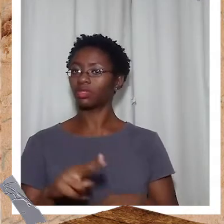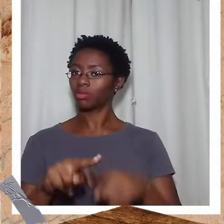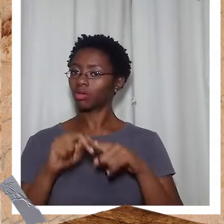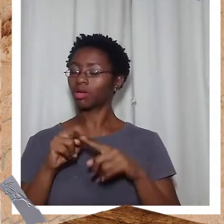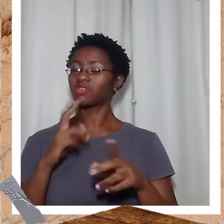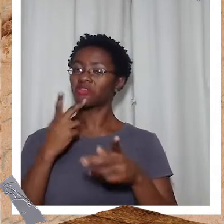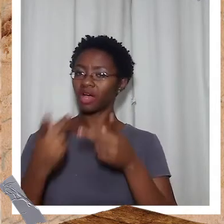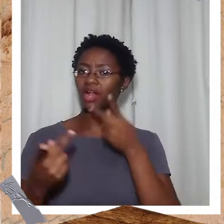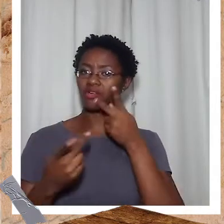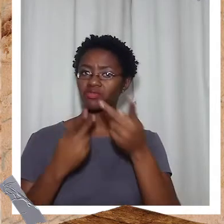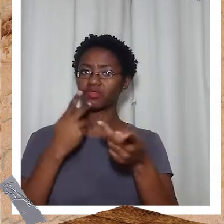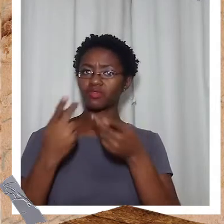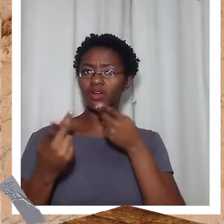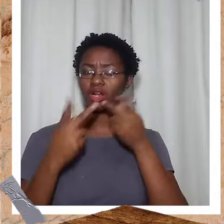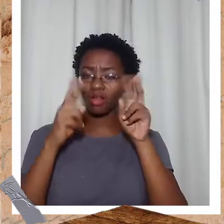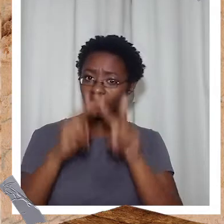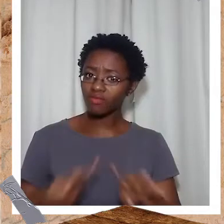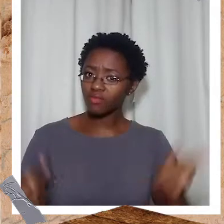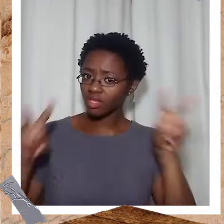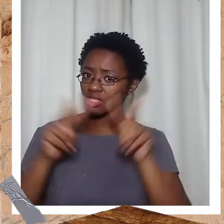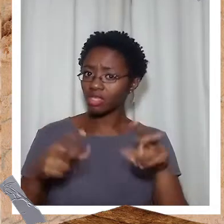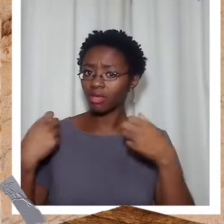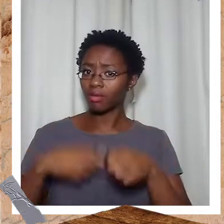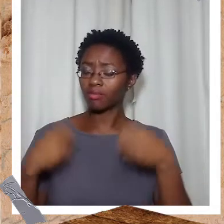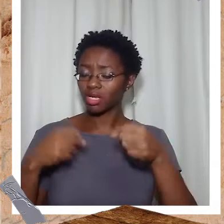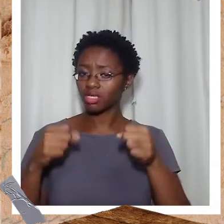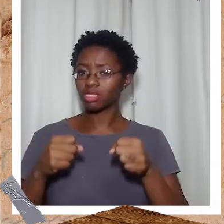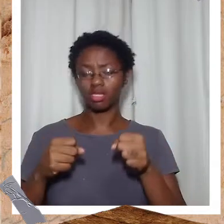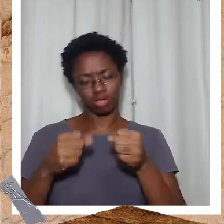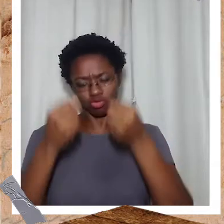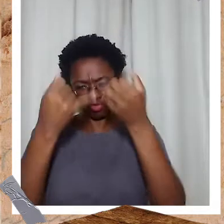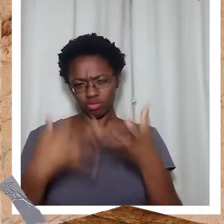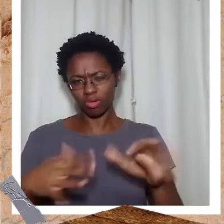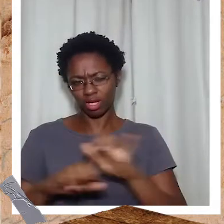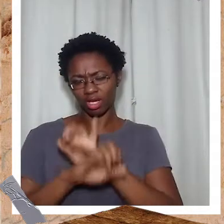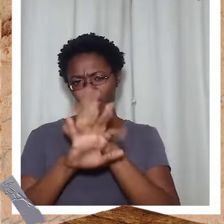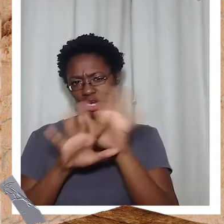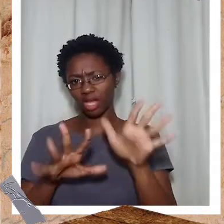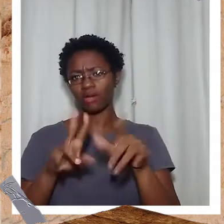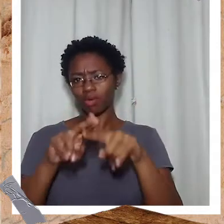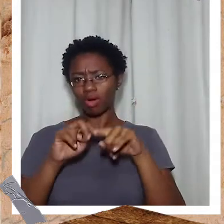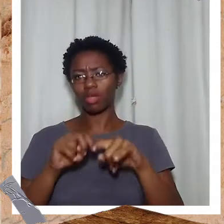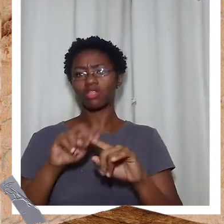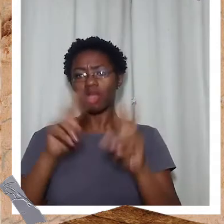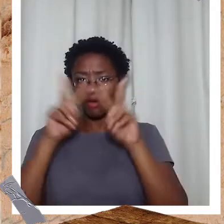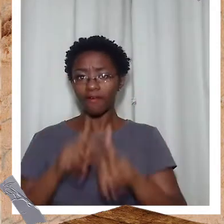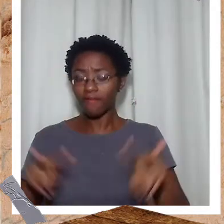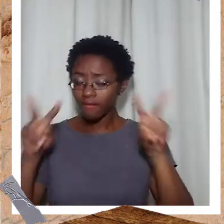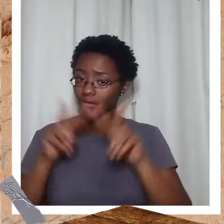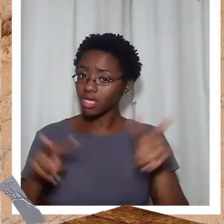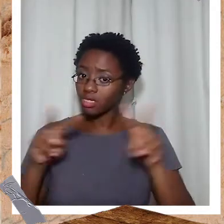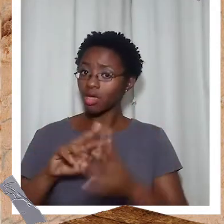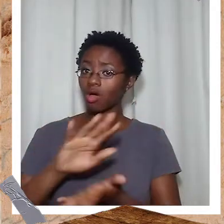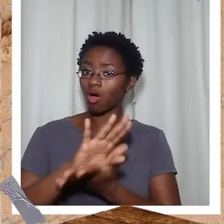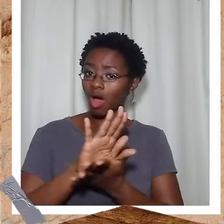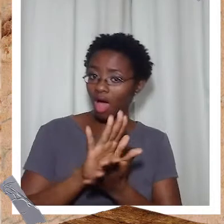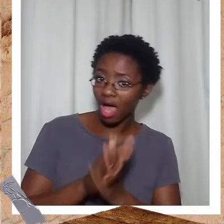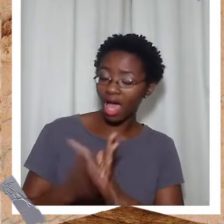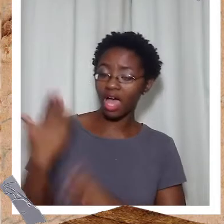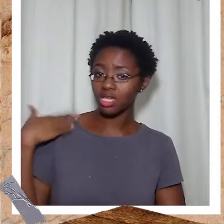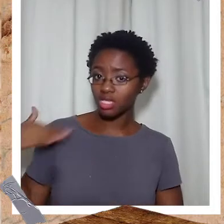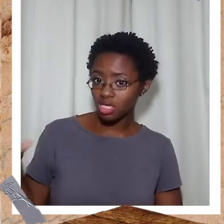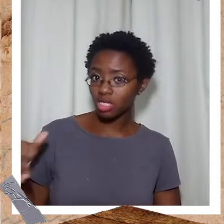se fala, e é uma visão, e é preciso deixar isso com todas as letras, né? Como se trata de uma visão racista, classista e machista,